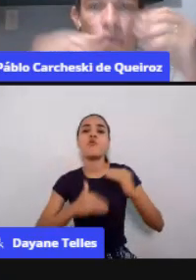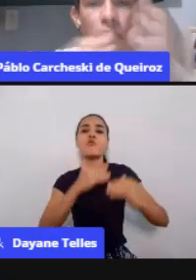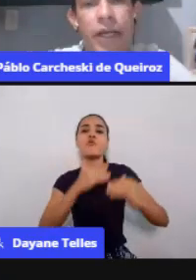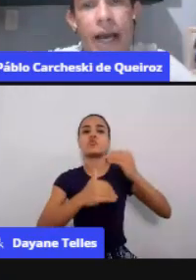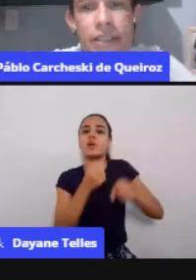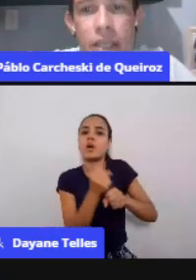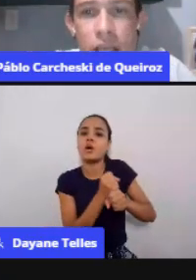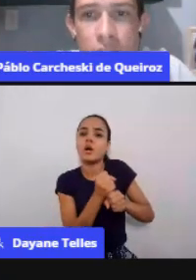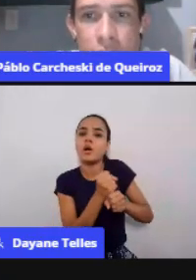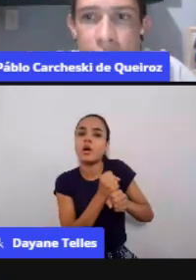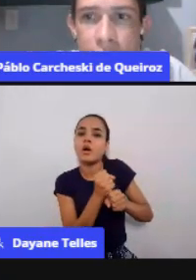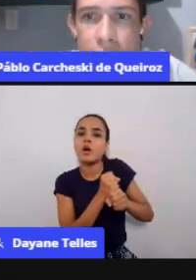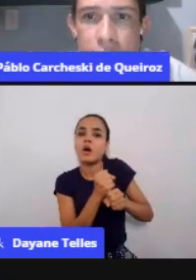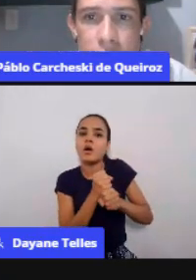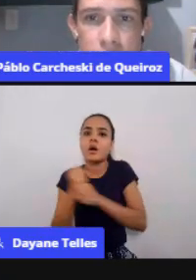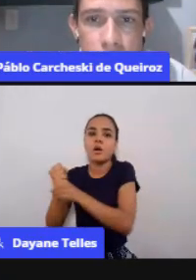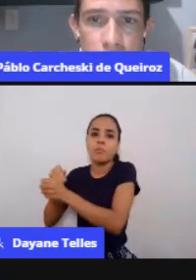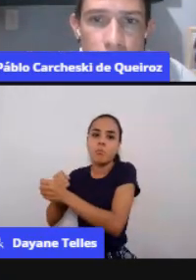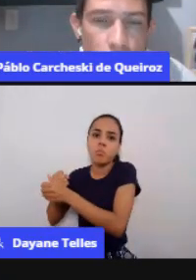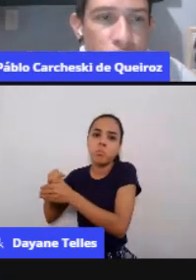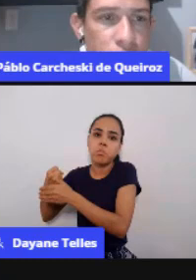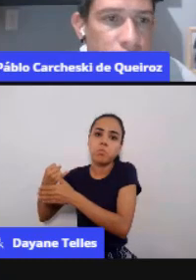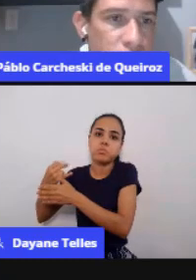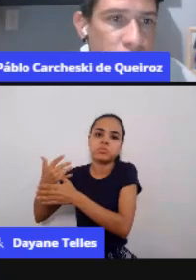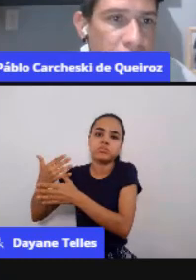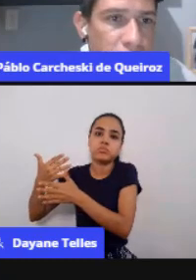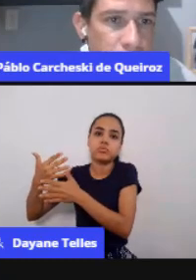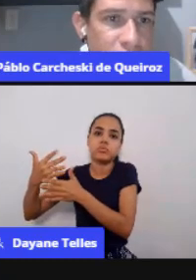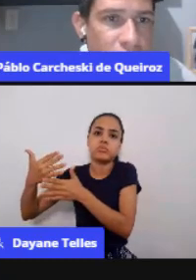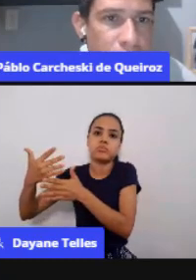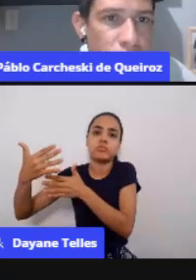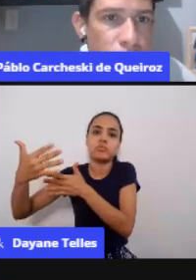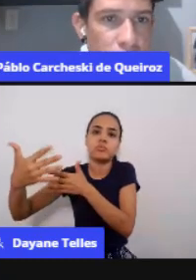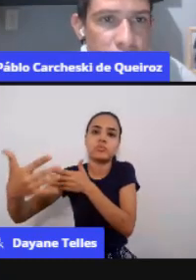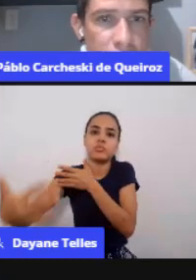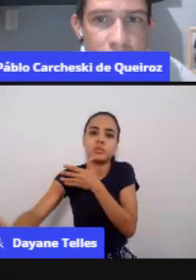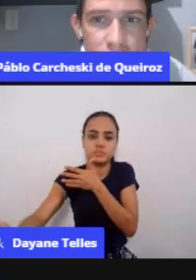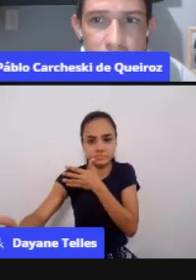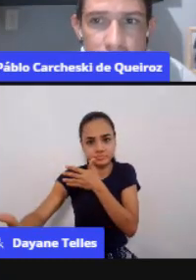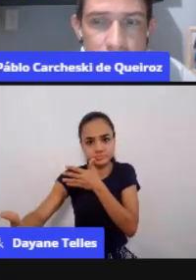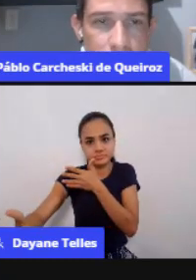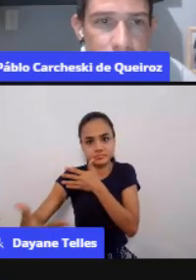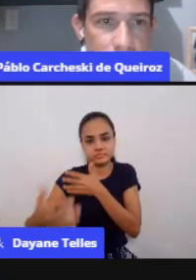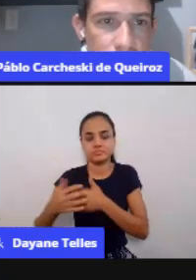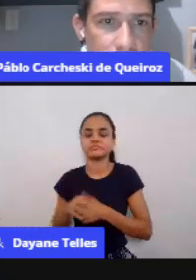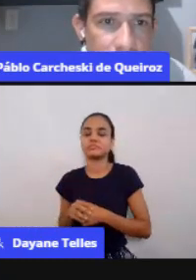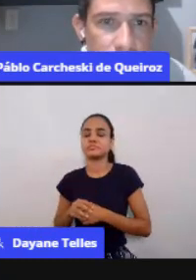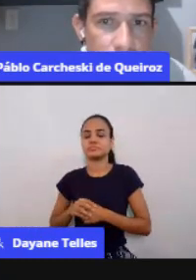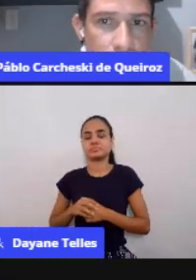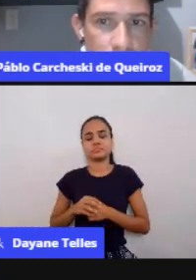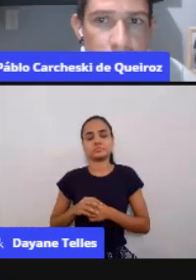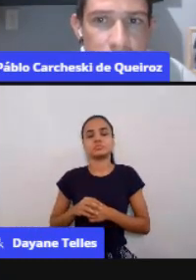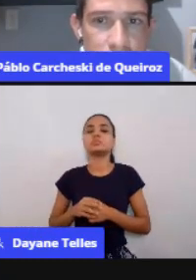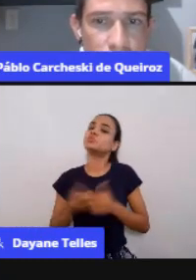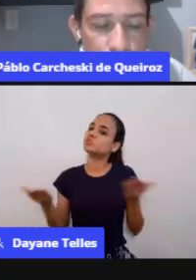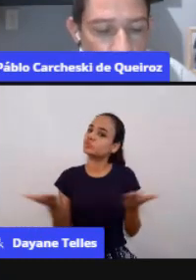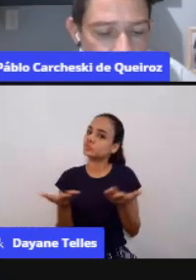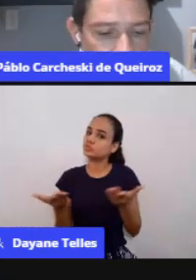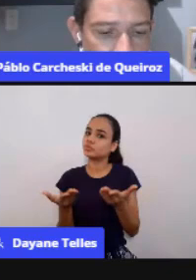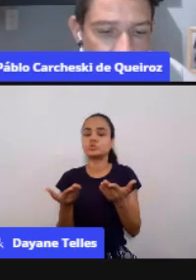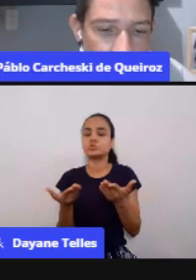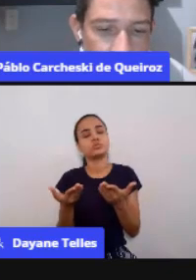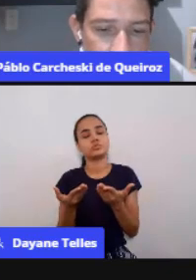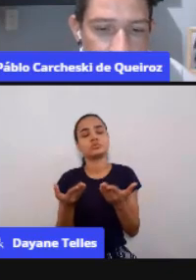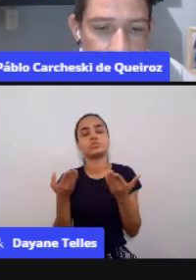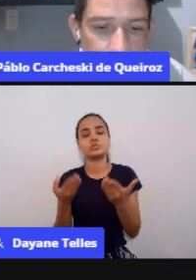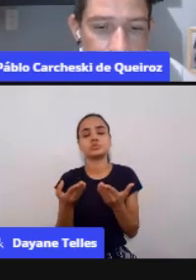pouco complicada. Hoje aqui a gente vai falar especificamente dos anos finais, né, que está até aí no slide, né, mas isso a gente